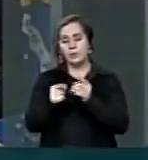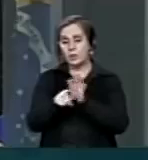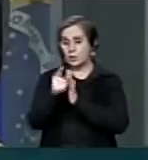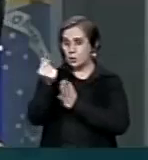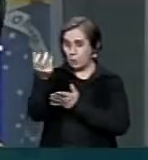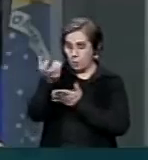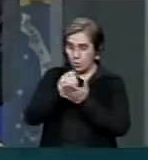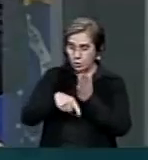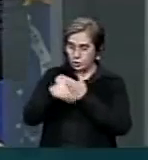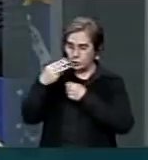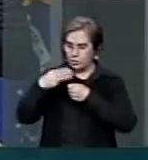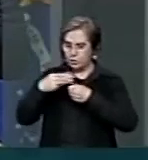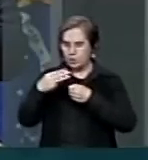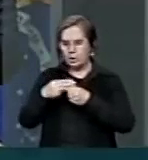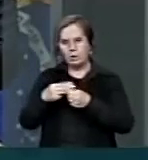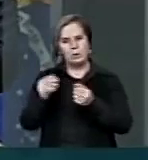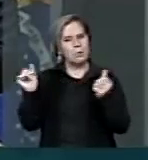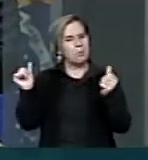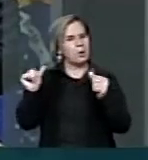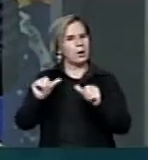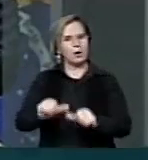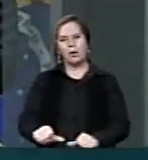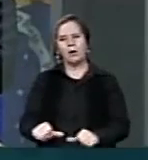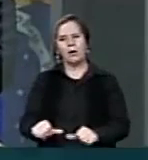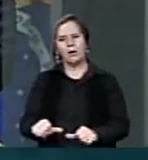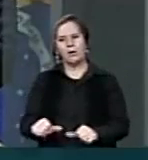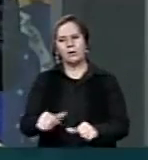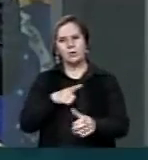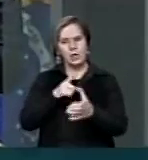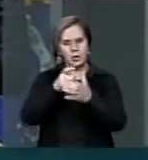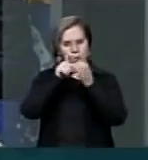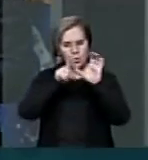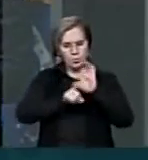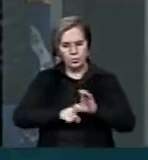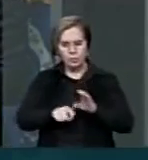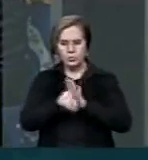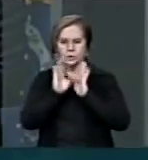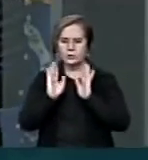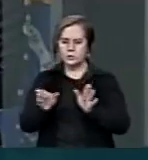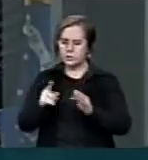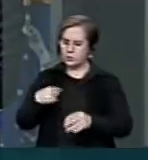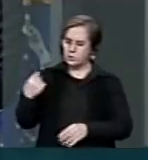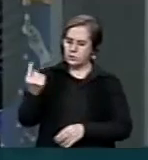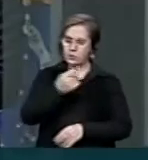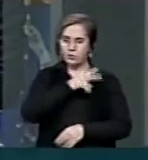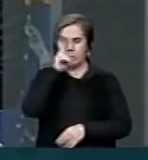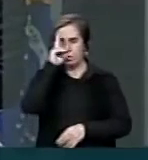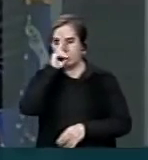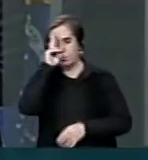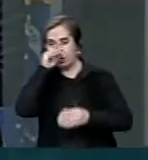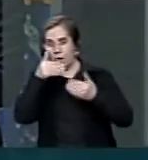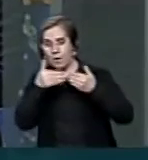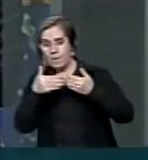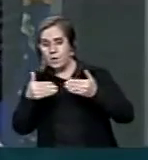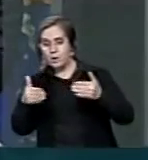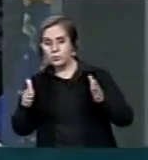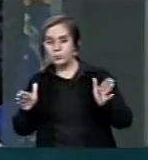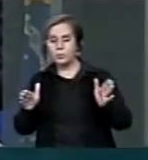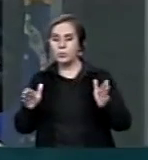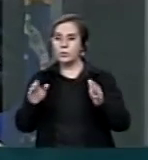estão comprometidas. E para piorar a situação, todos nós lembramos da abertura de mão ou